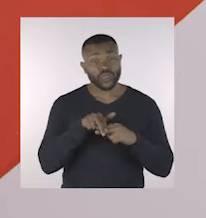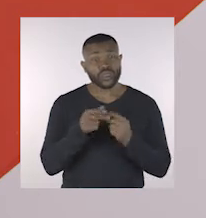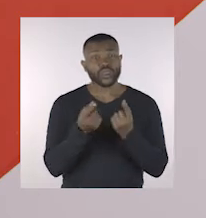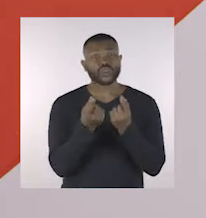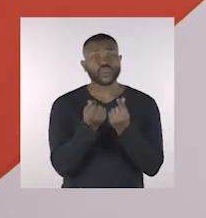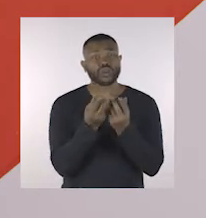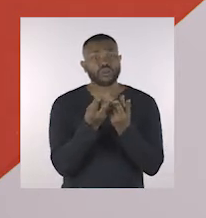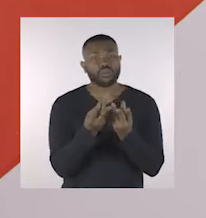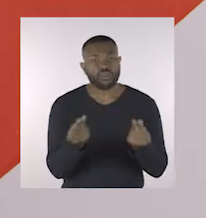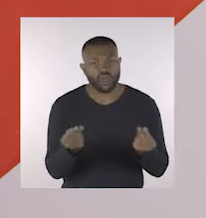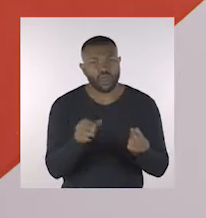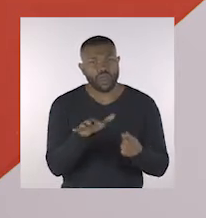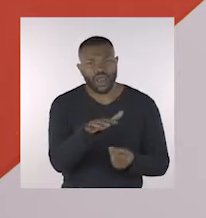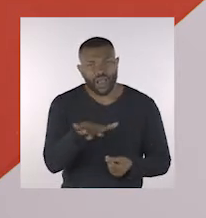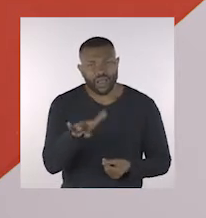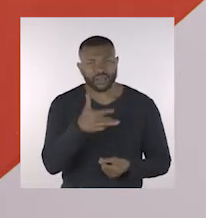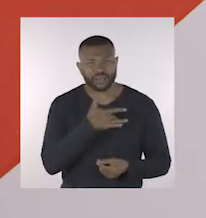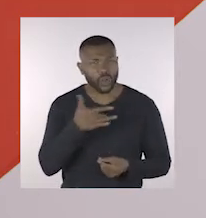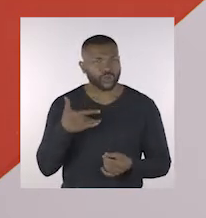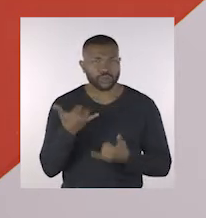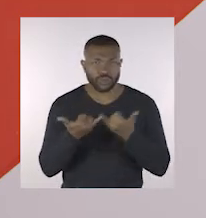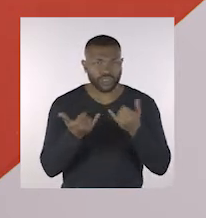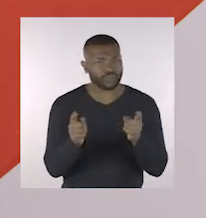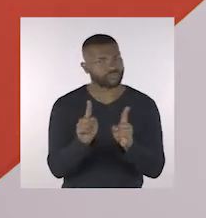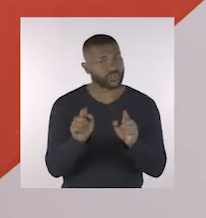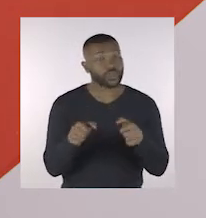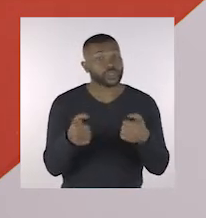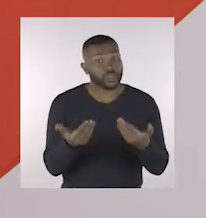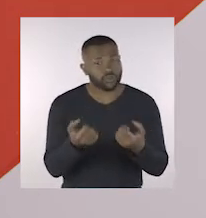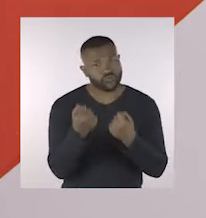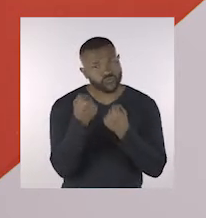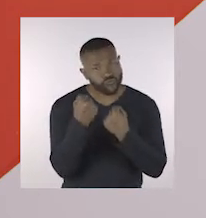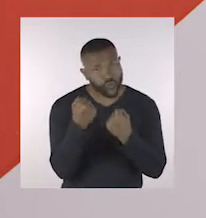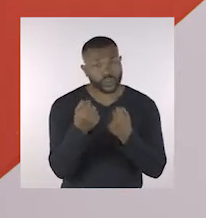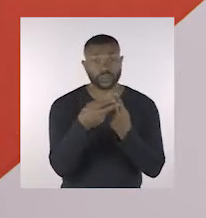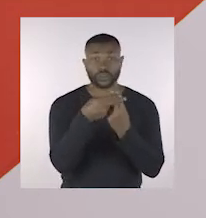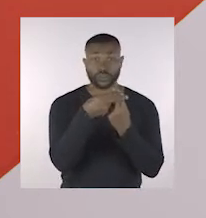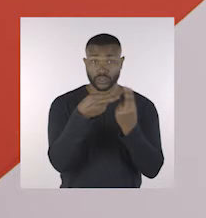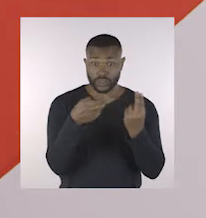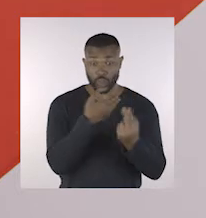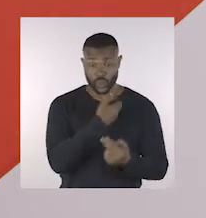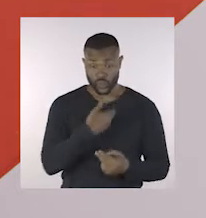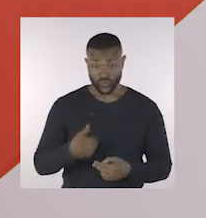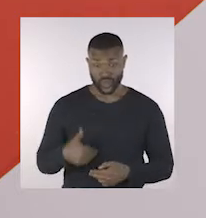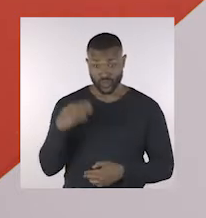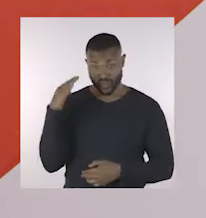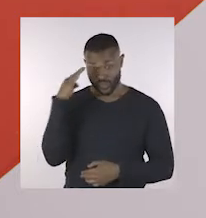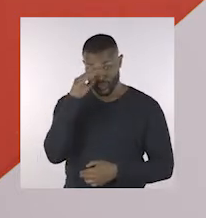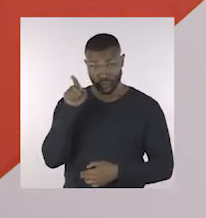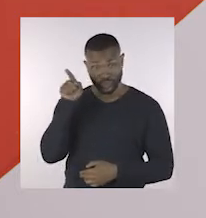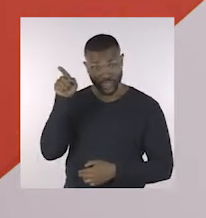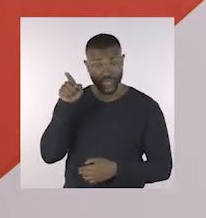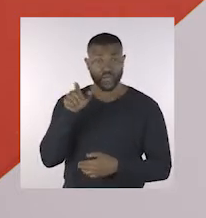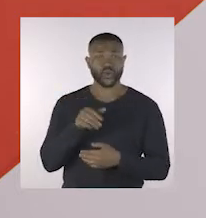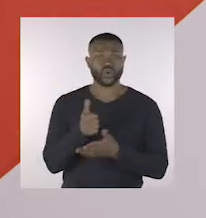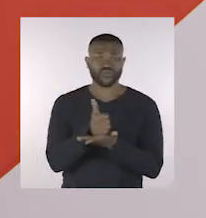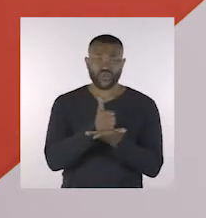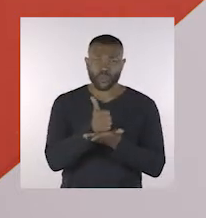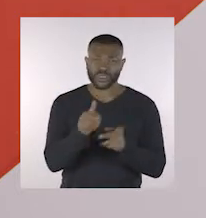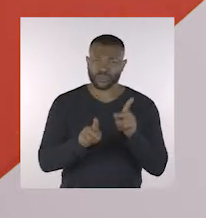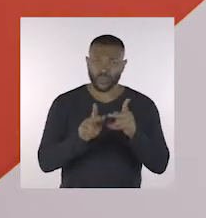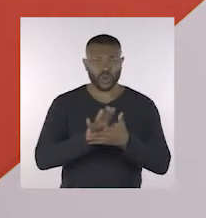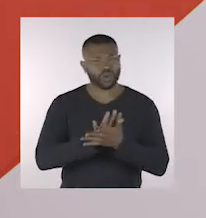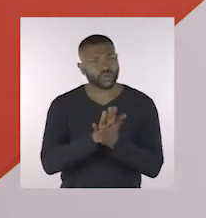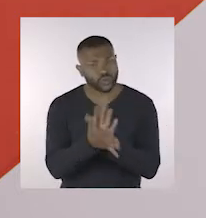porque esse dinheiro tá indo para o ralo e com saúde não se brinca então fortalecimento do SUS ou o governo federal bolsonaro